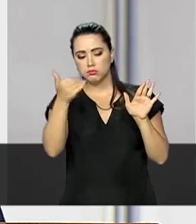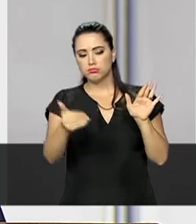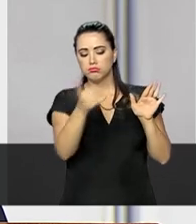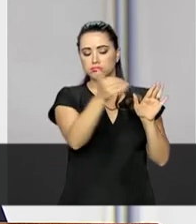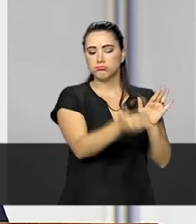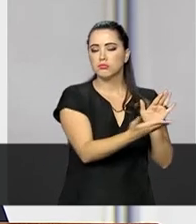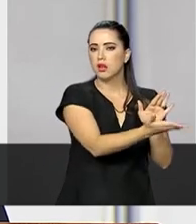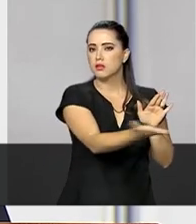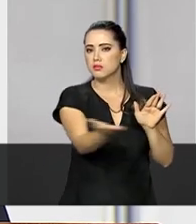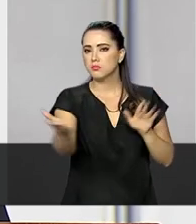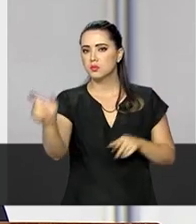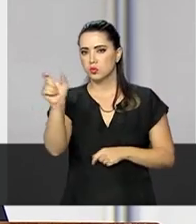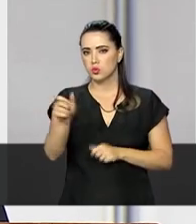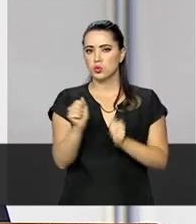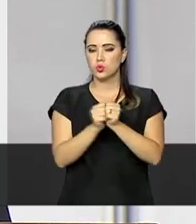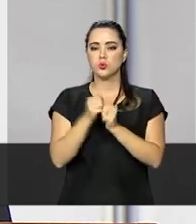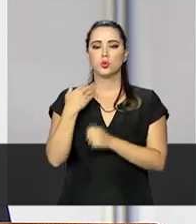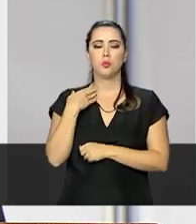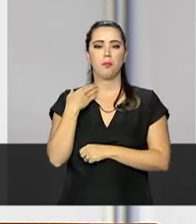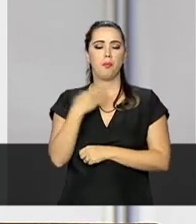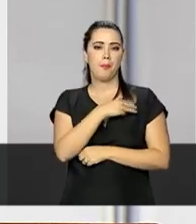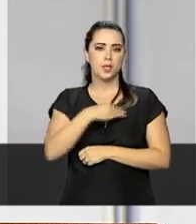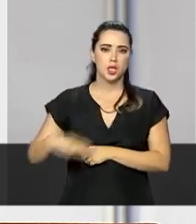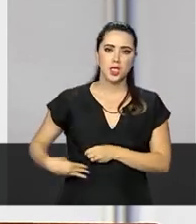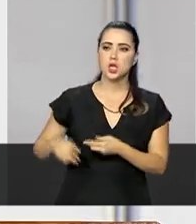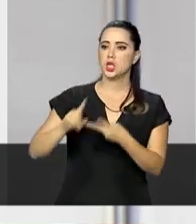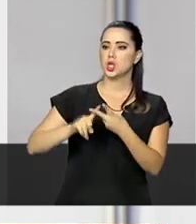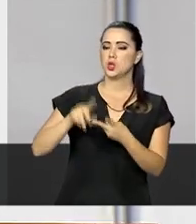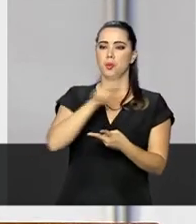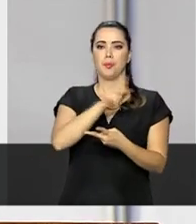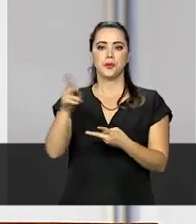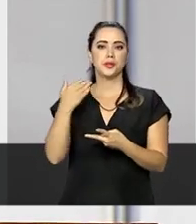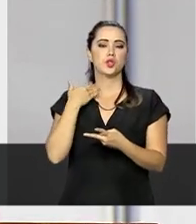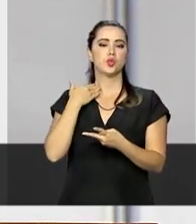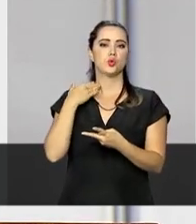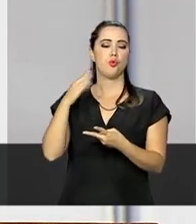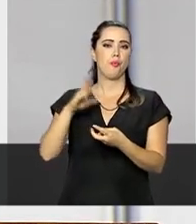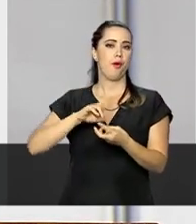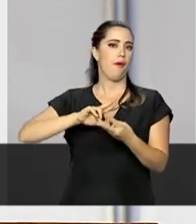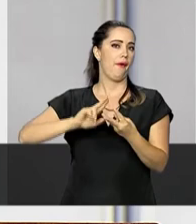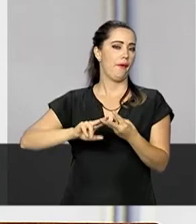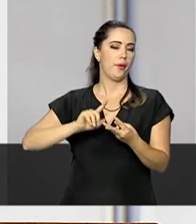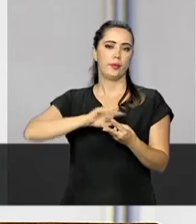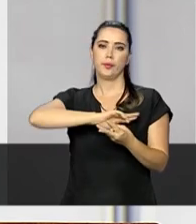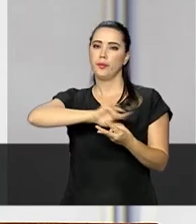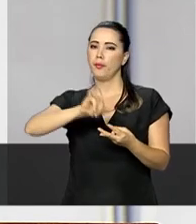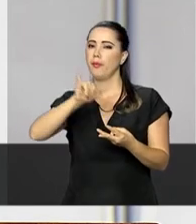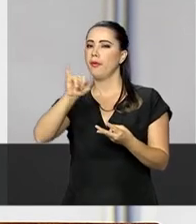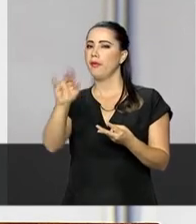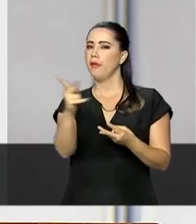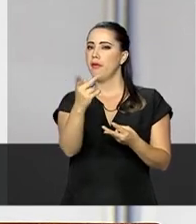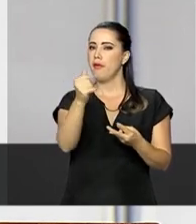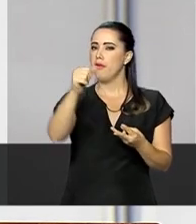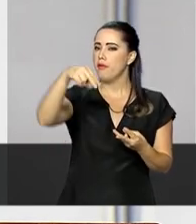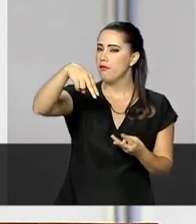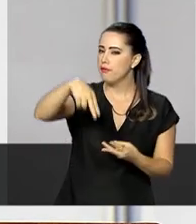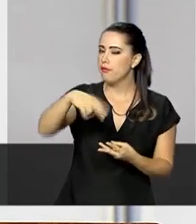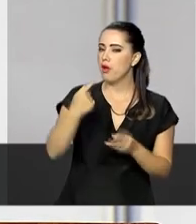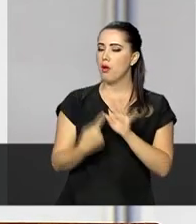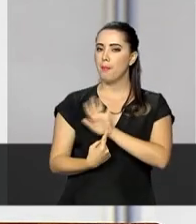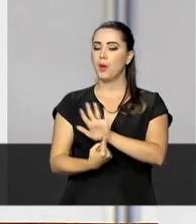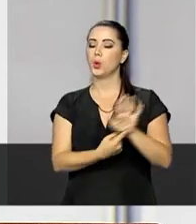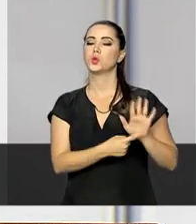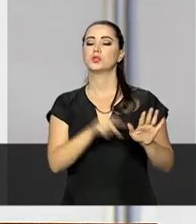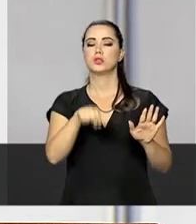meninos presidente da caixa presidente do bnds presente foi o presidente do iphan e todos os senhores e senhoras ministros estão a revelar